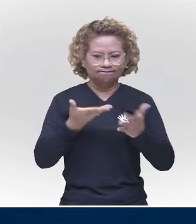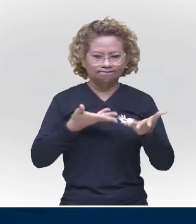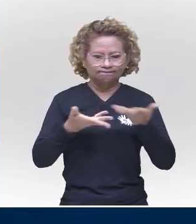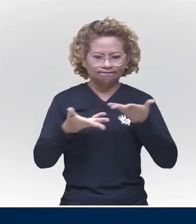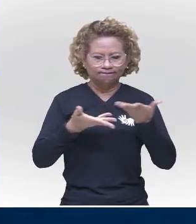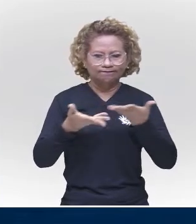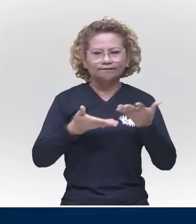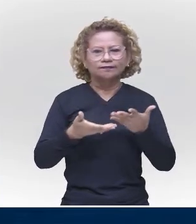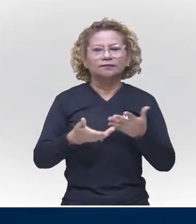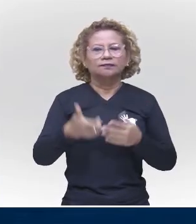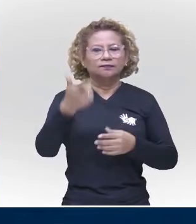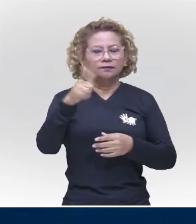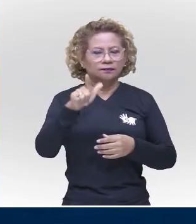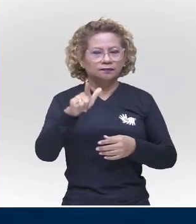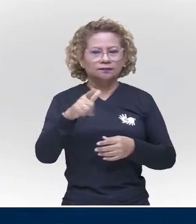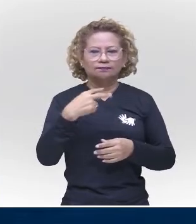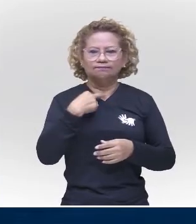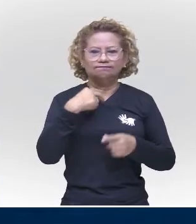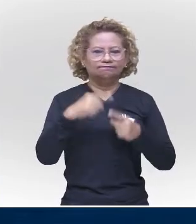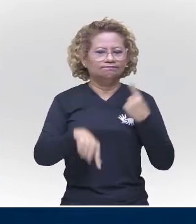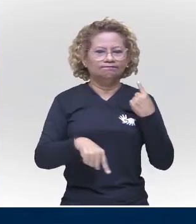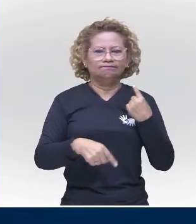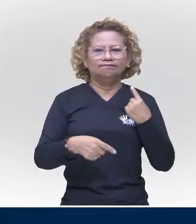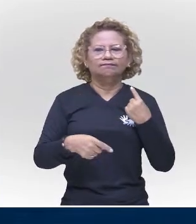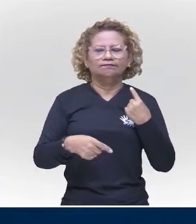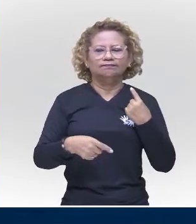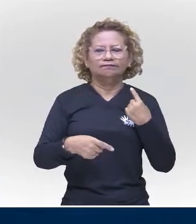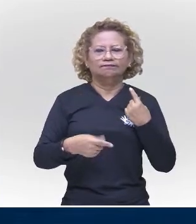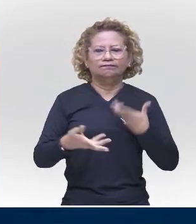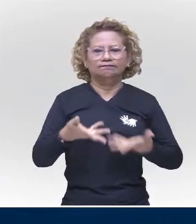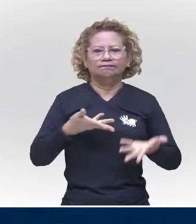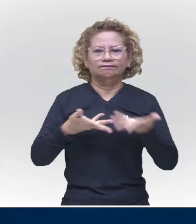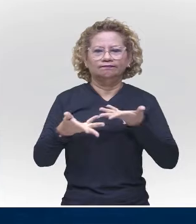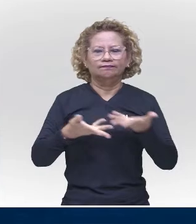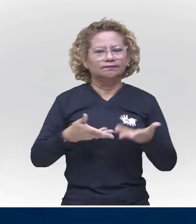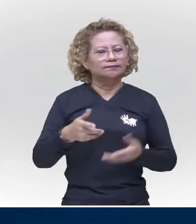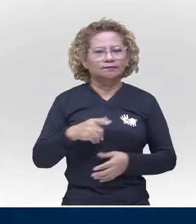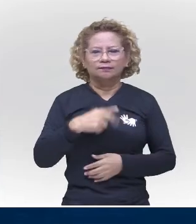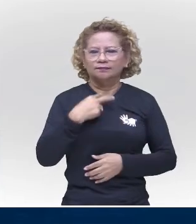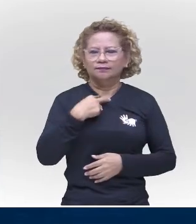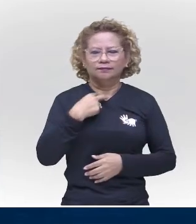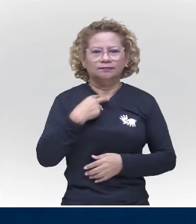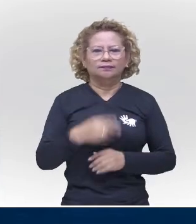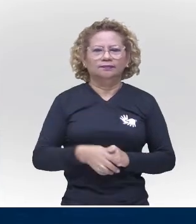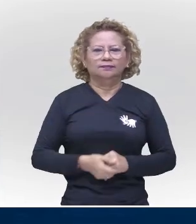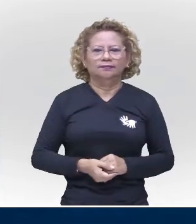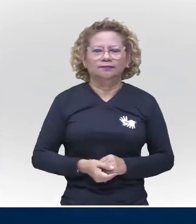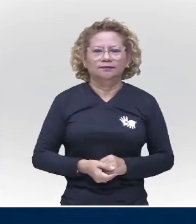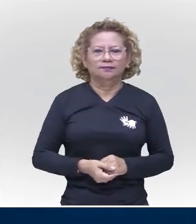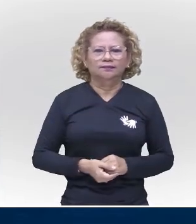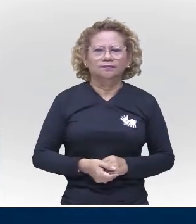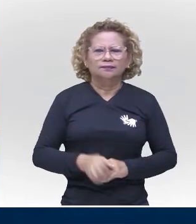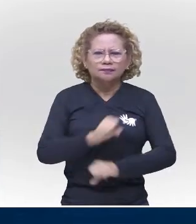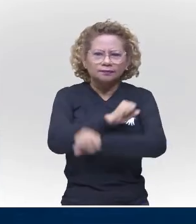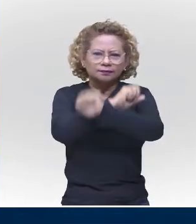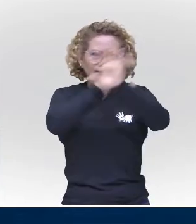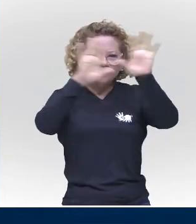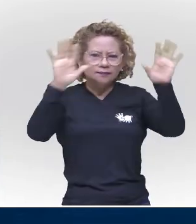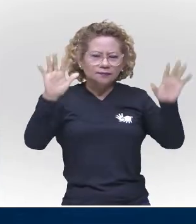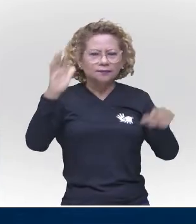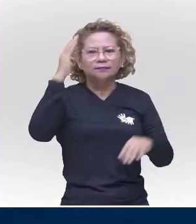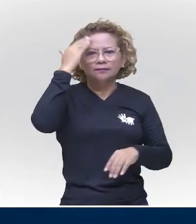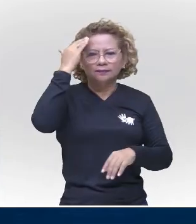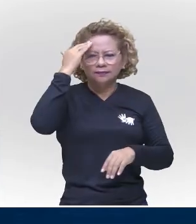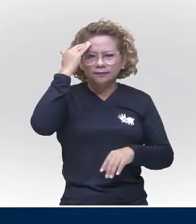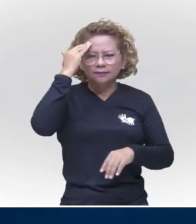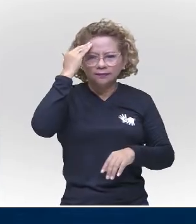a interação entre os adversários, ou seja, sem interação. E para ficar mais claro ainda para vocês a respeito